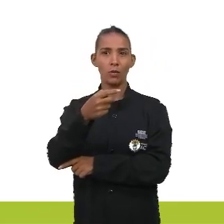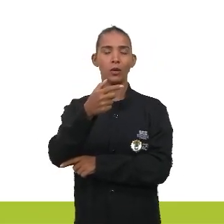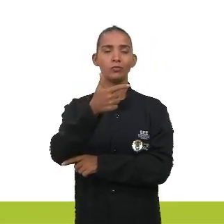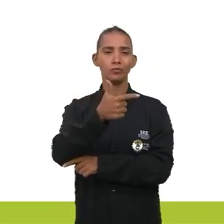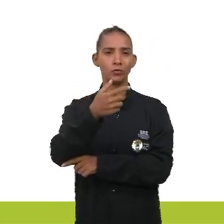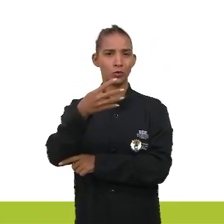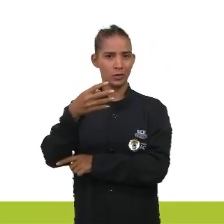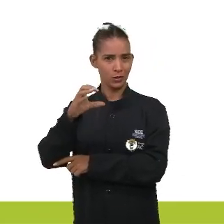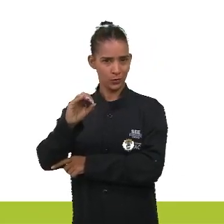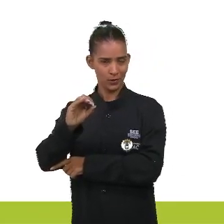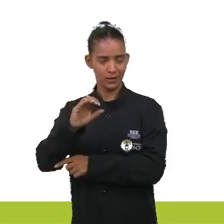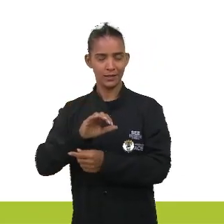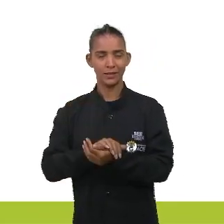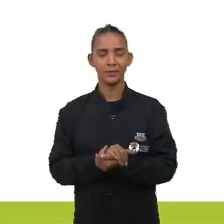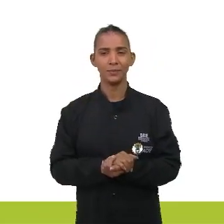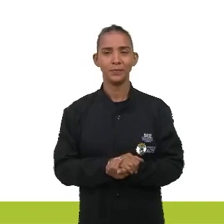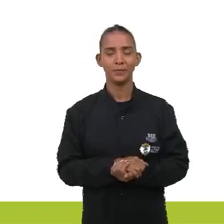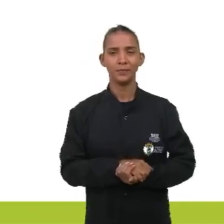240.